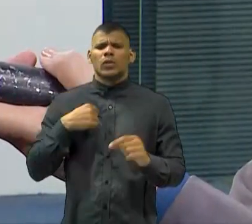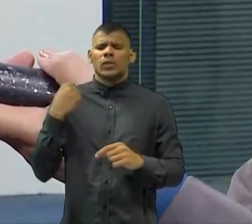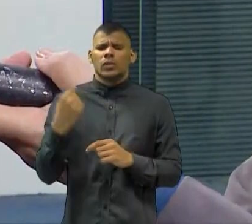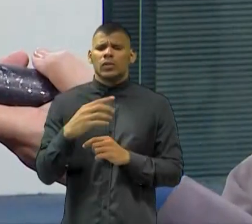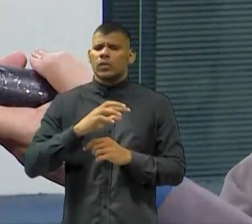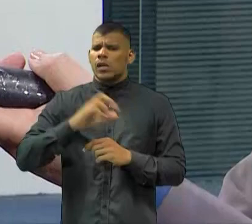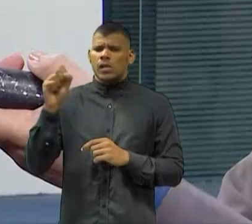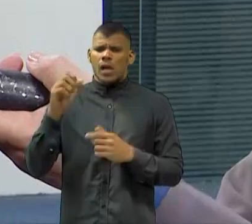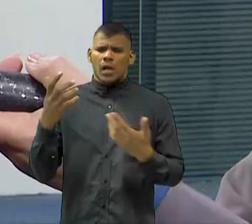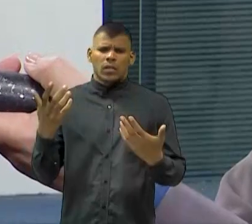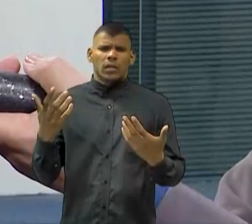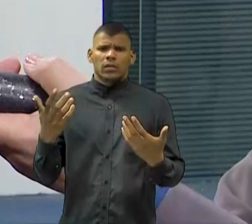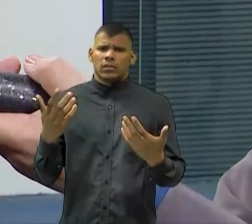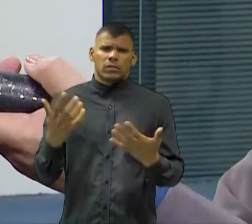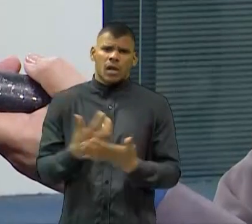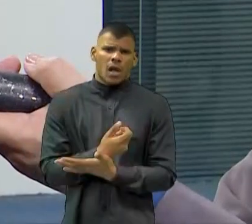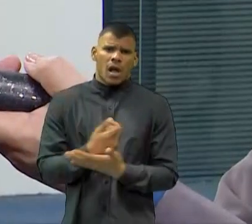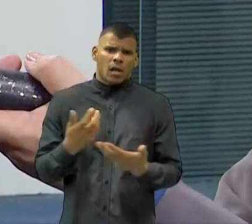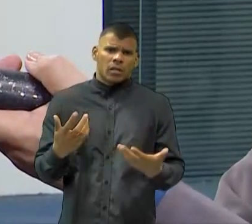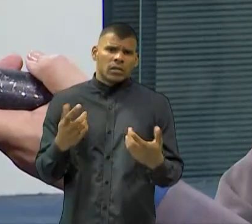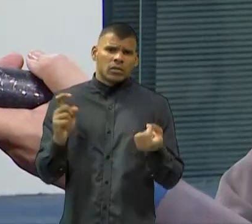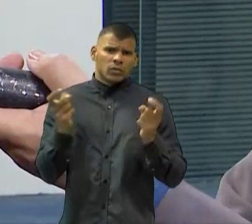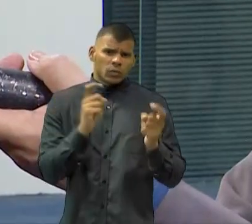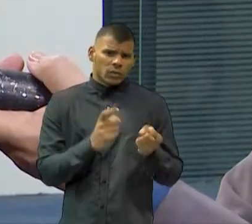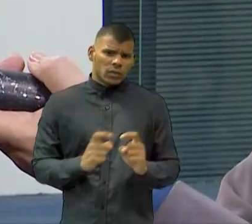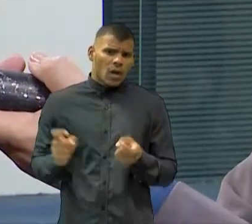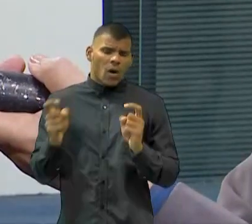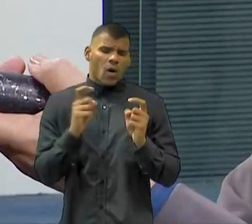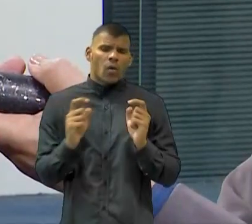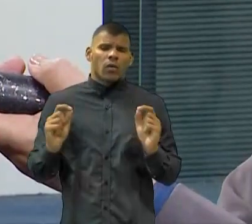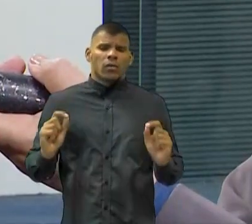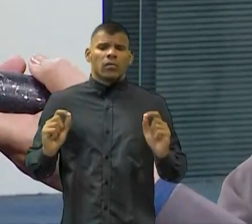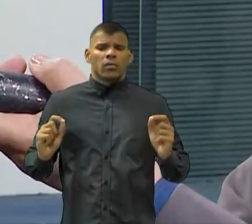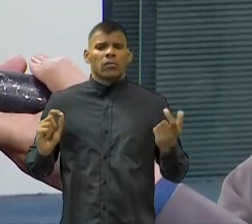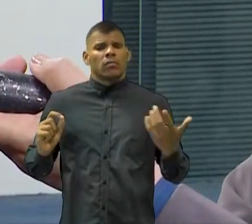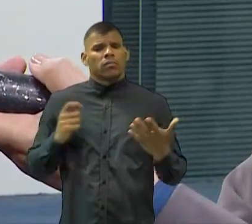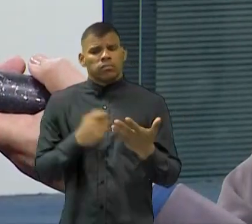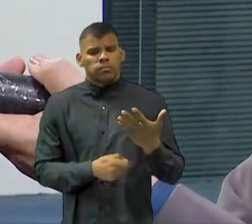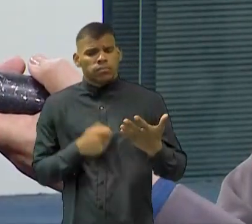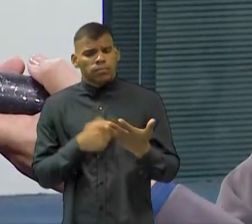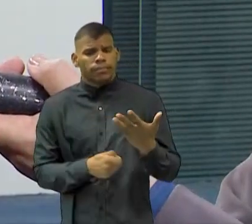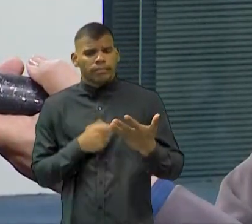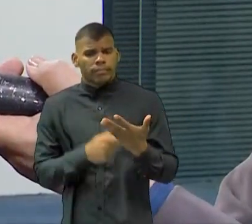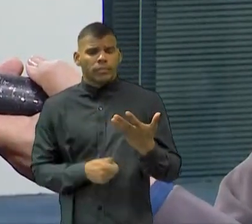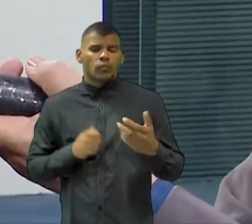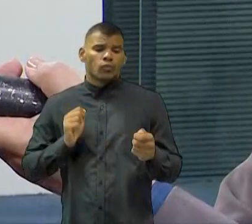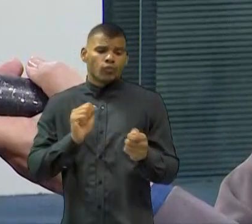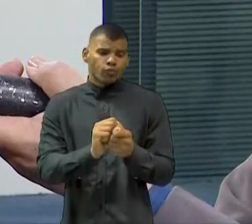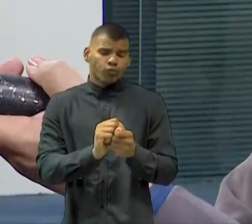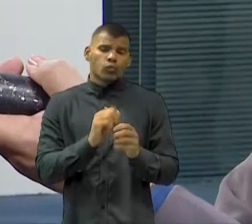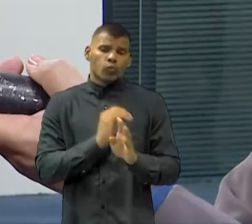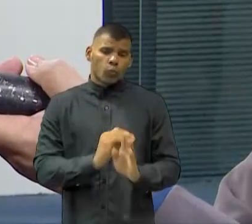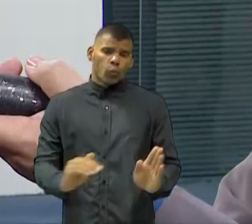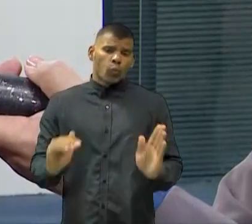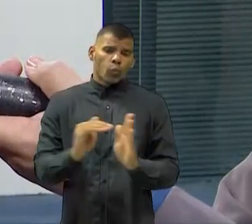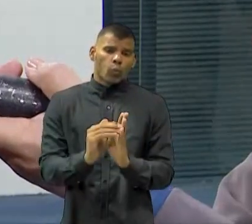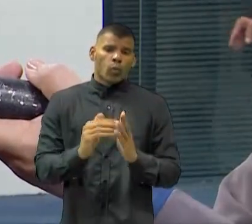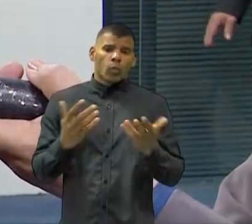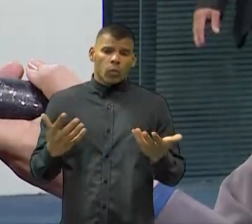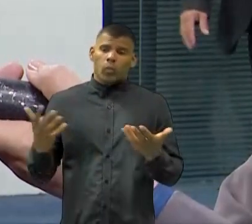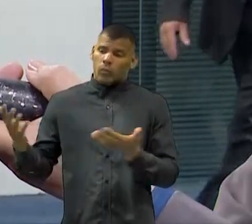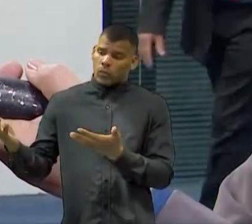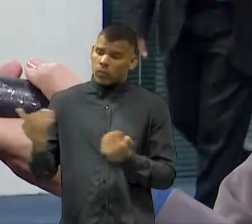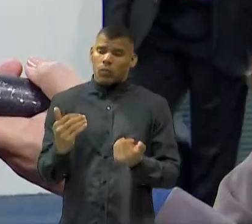mais aumentar espaços de discussão dessa questão para a gente enfrentar juntas e trazendo os homens. Né? A gente